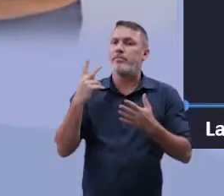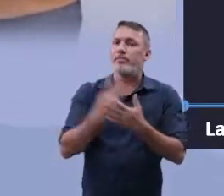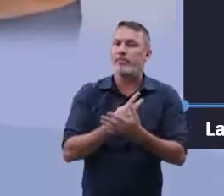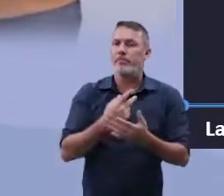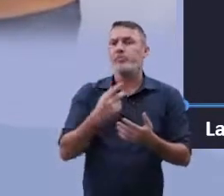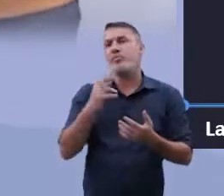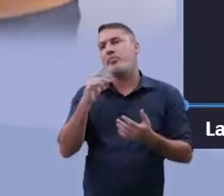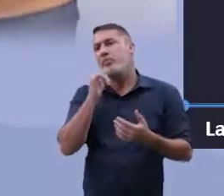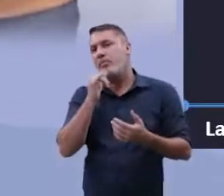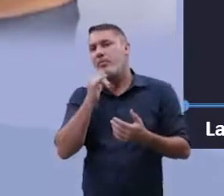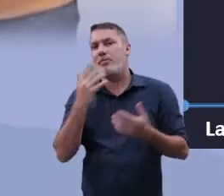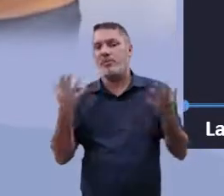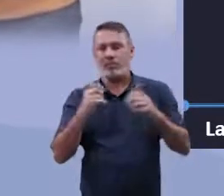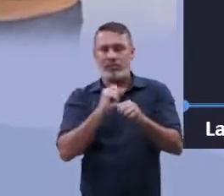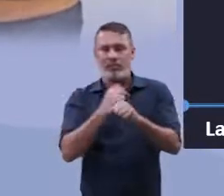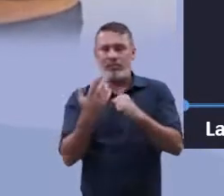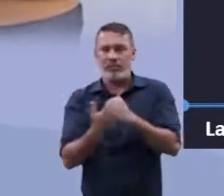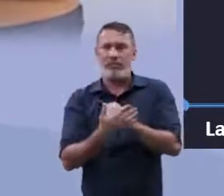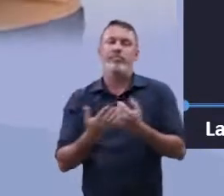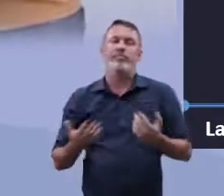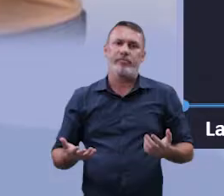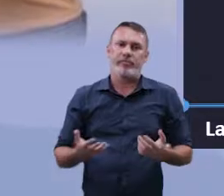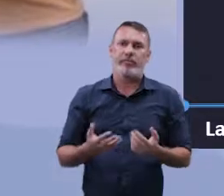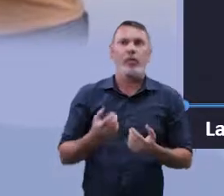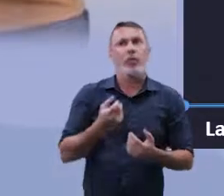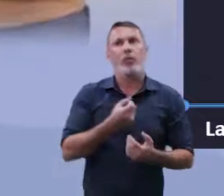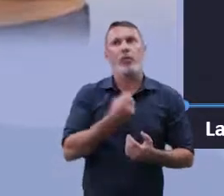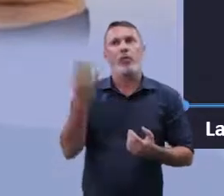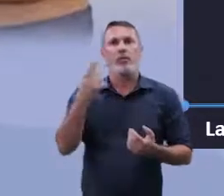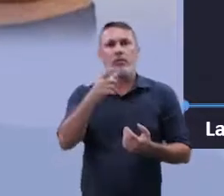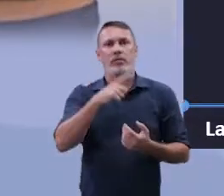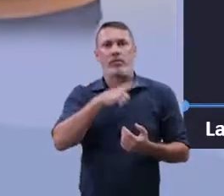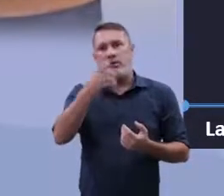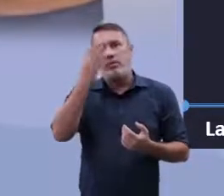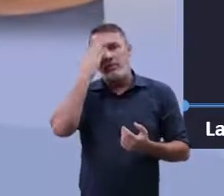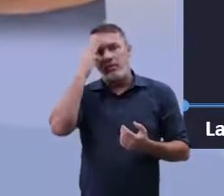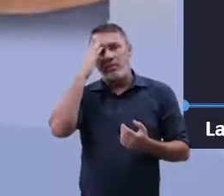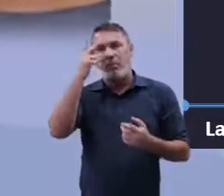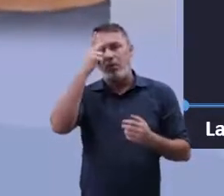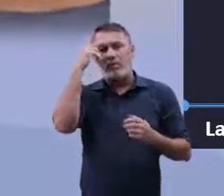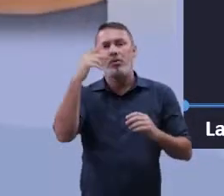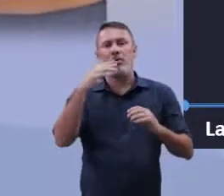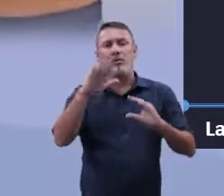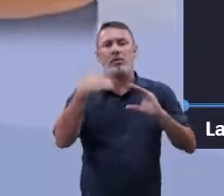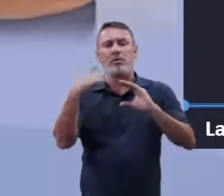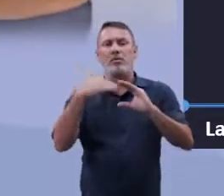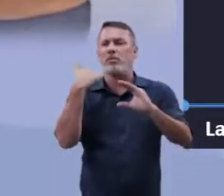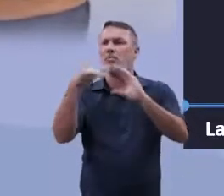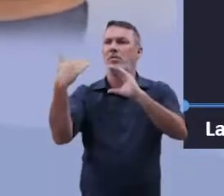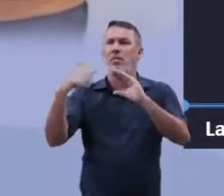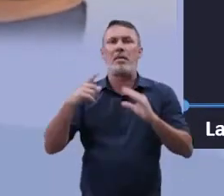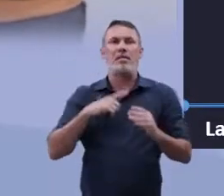sério. Quando a gente fala nesse período de pandemia, quantas mensagens você recebeu sobre